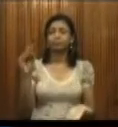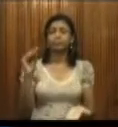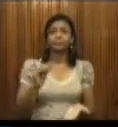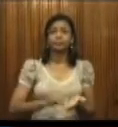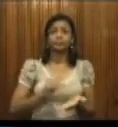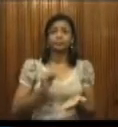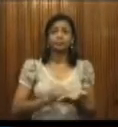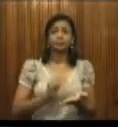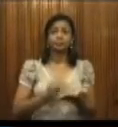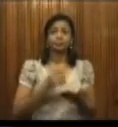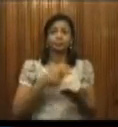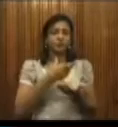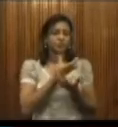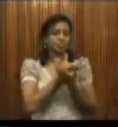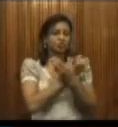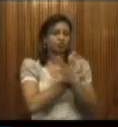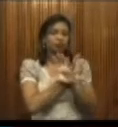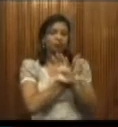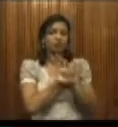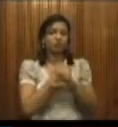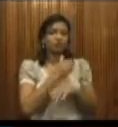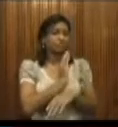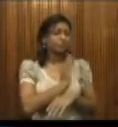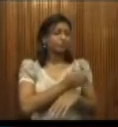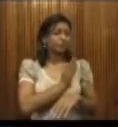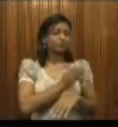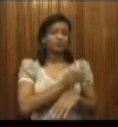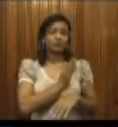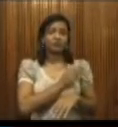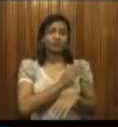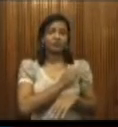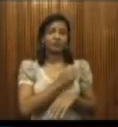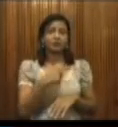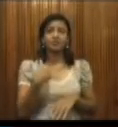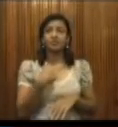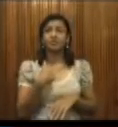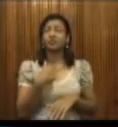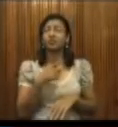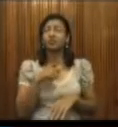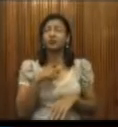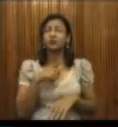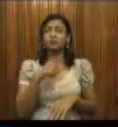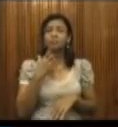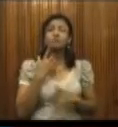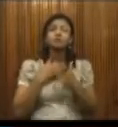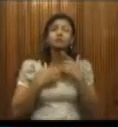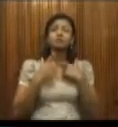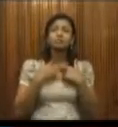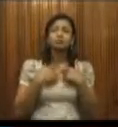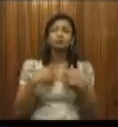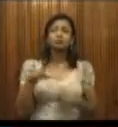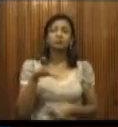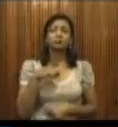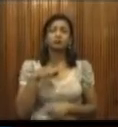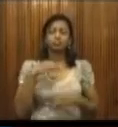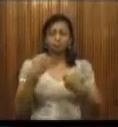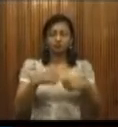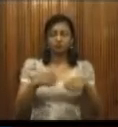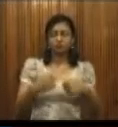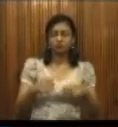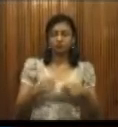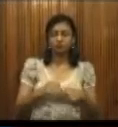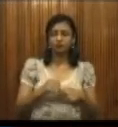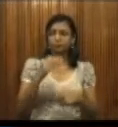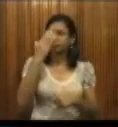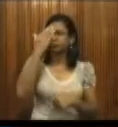um tremendo vazio no coração dele. Havia uma sede, havia uma necessidade. E meus queridos, graças